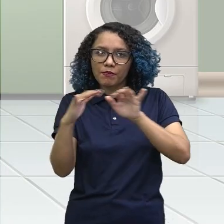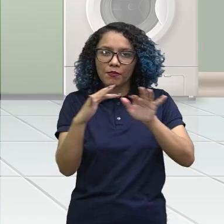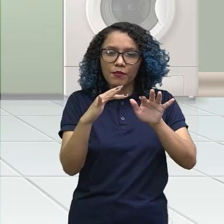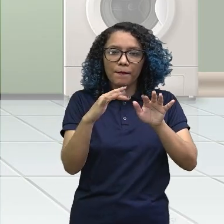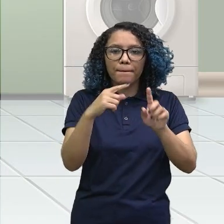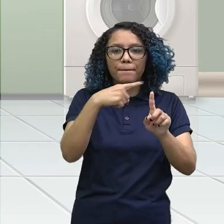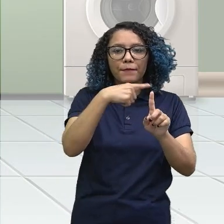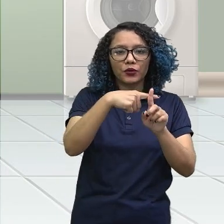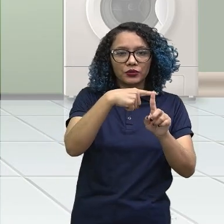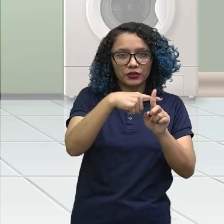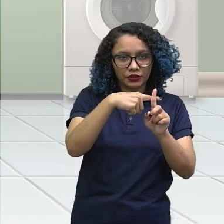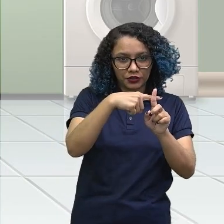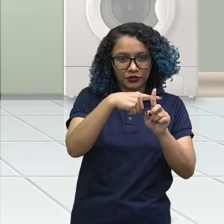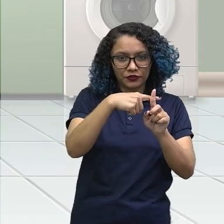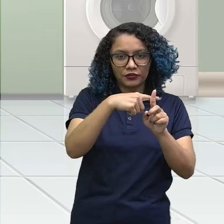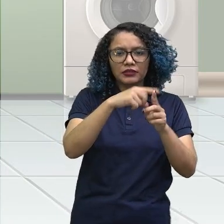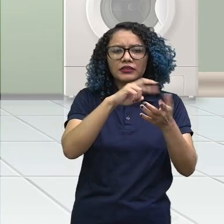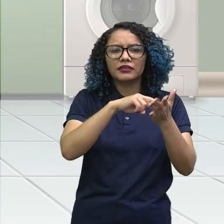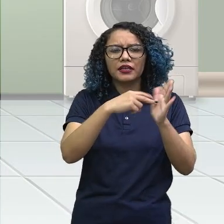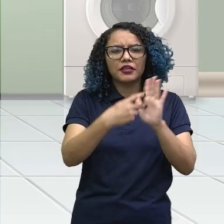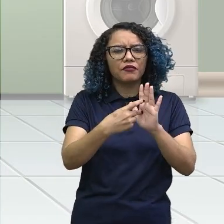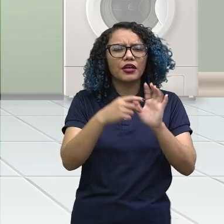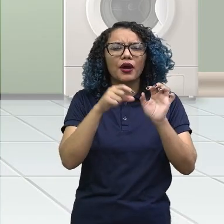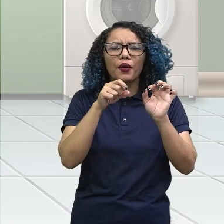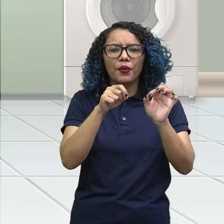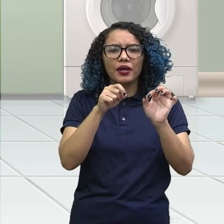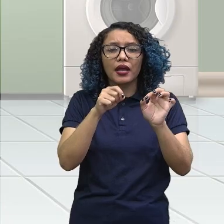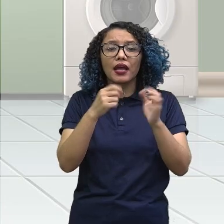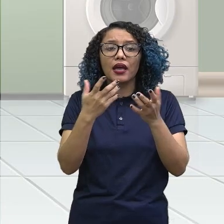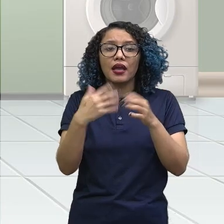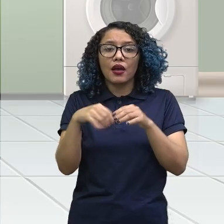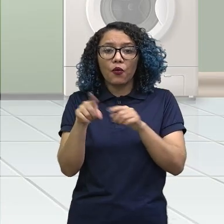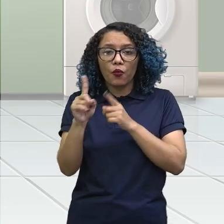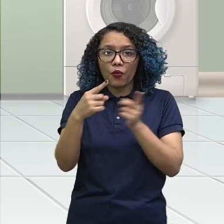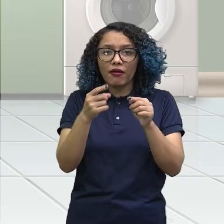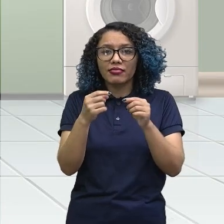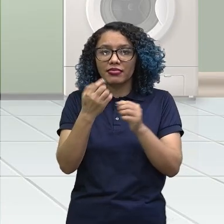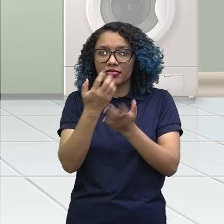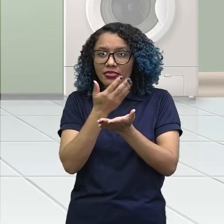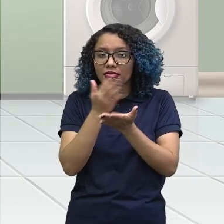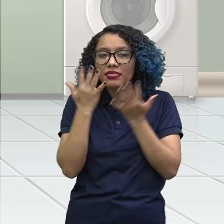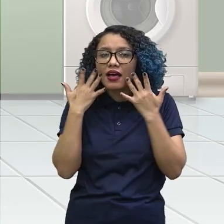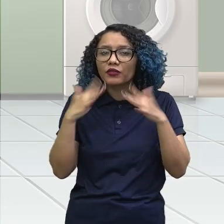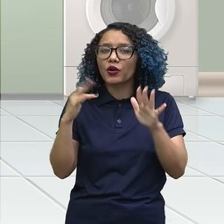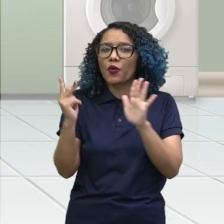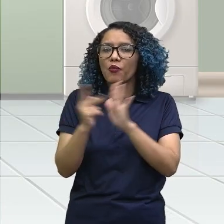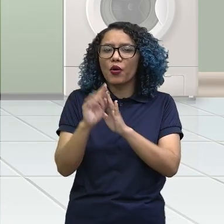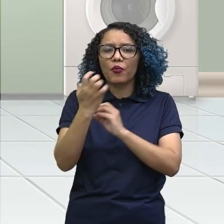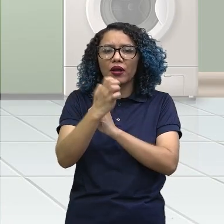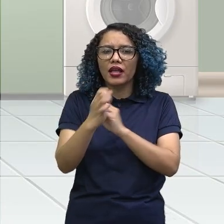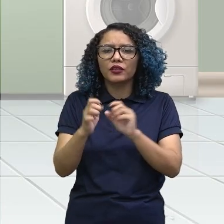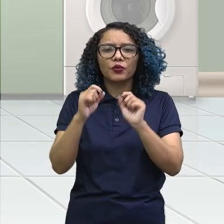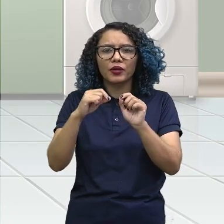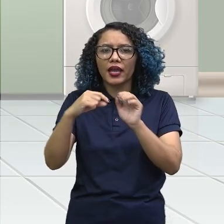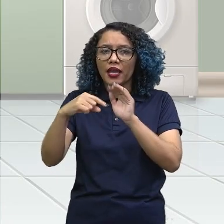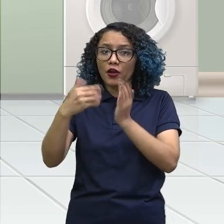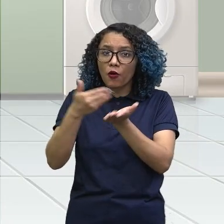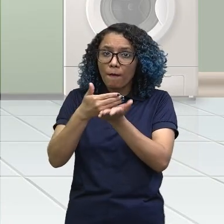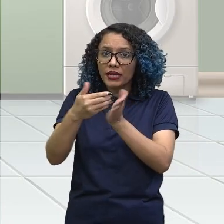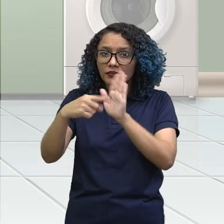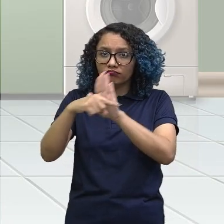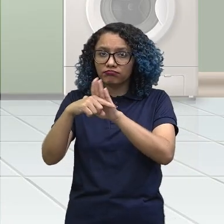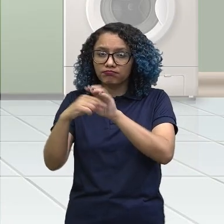dizer o quê? Que sentido natural dos elétrons, do negativo para o positivo. Claro que na